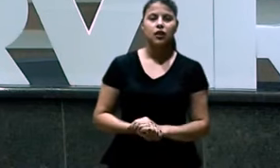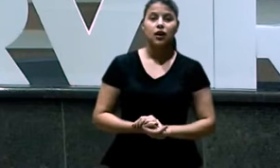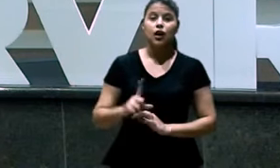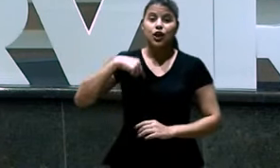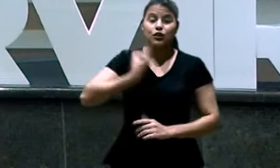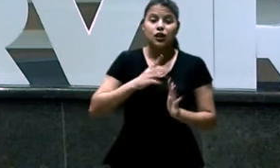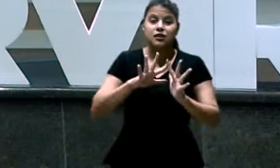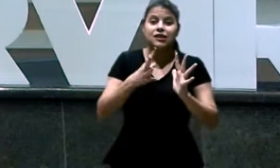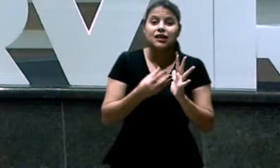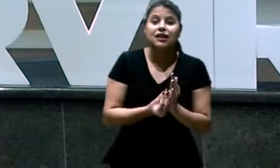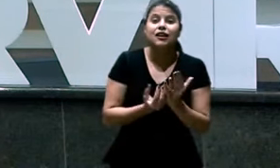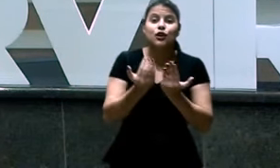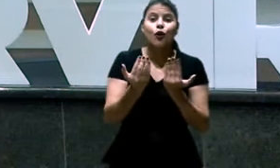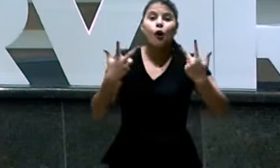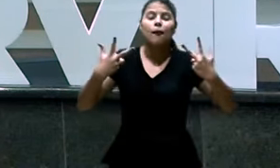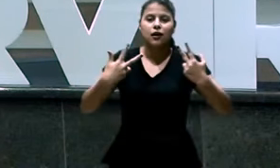corpo.